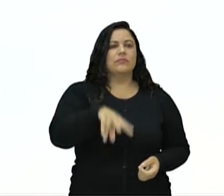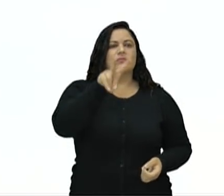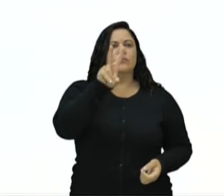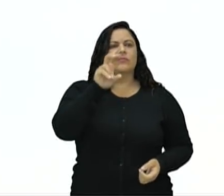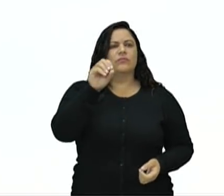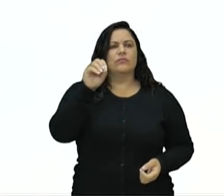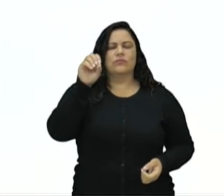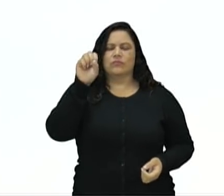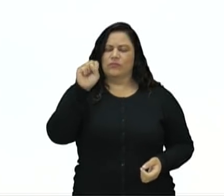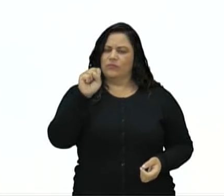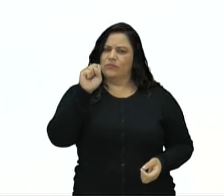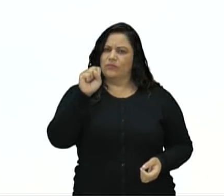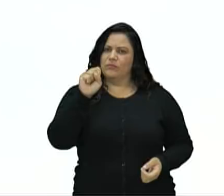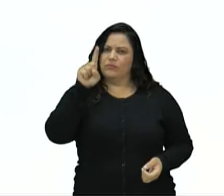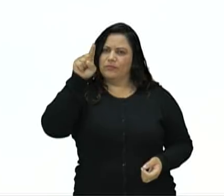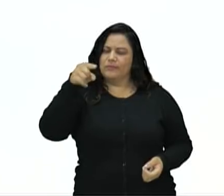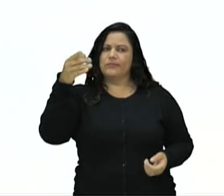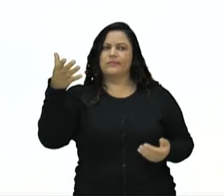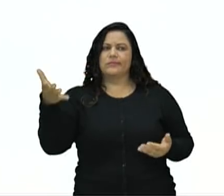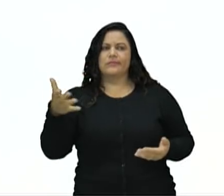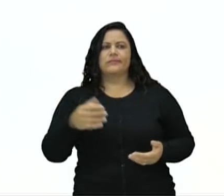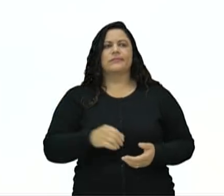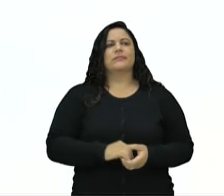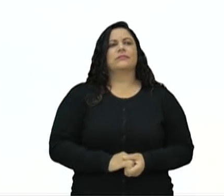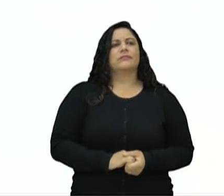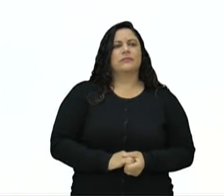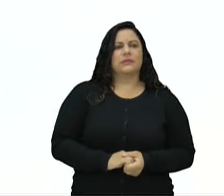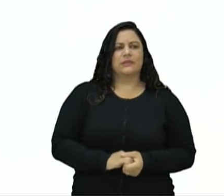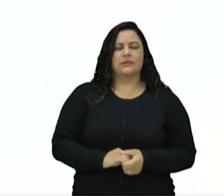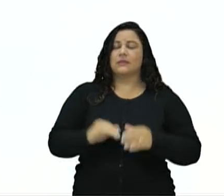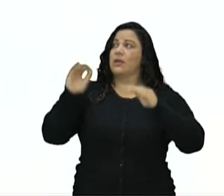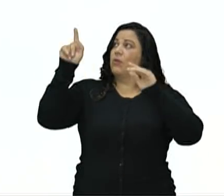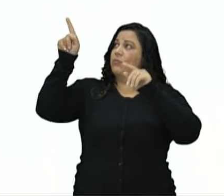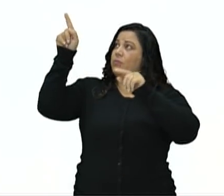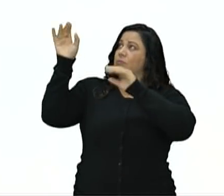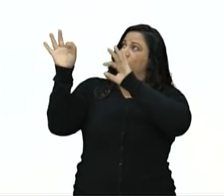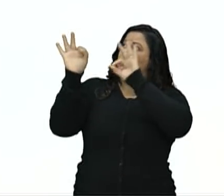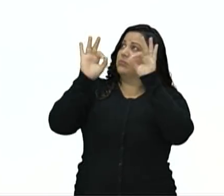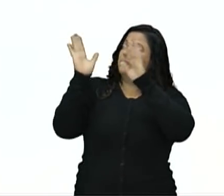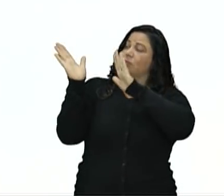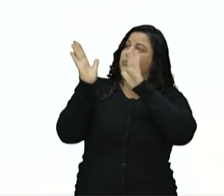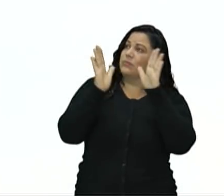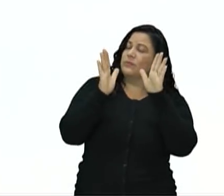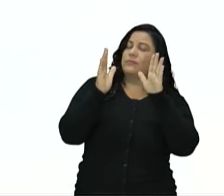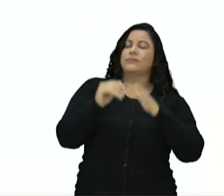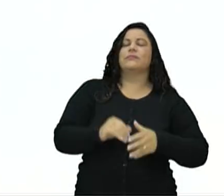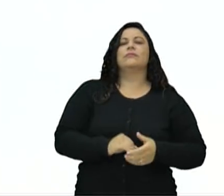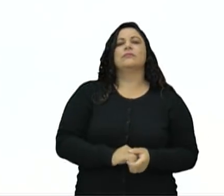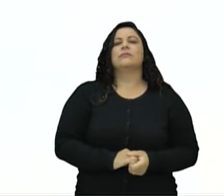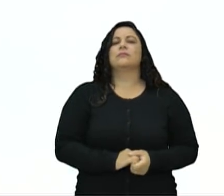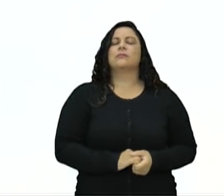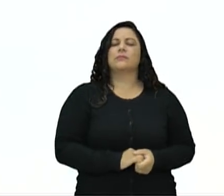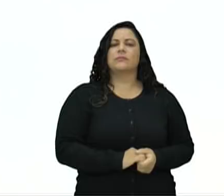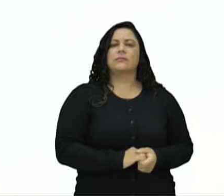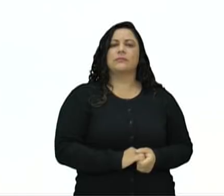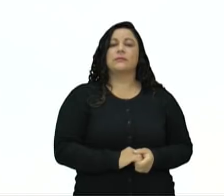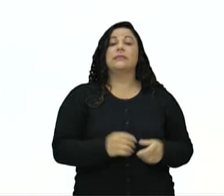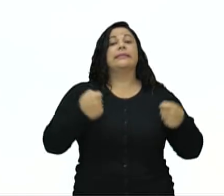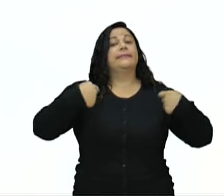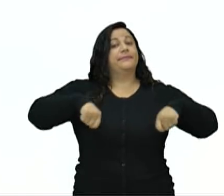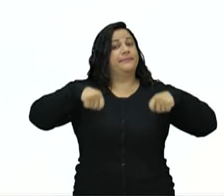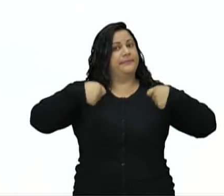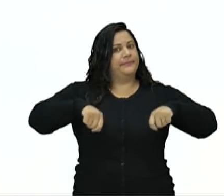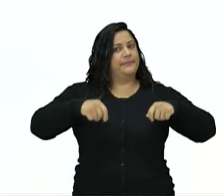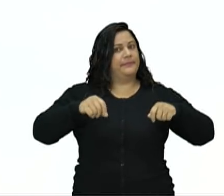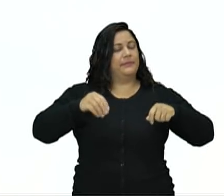e o último lá, a terceira pessoa do plural, o se corresponde a eles. Se eu uso esses pronomes oblíquos, necessariamente eu tenho que usar um de